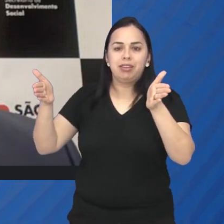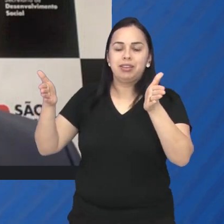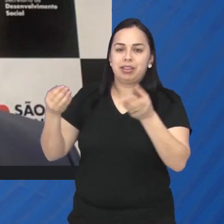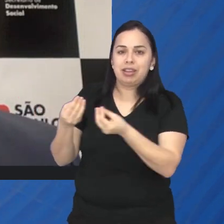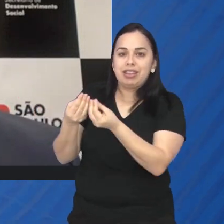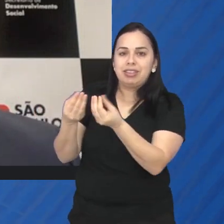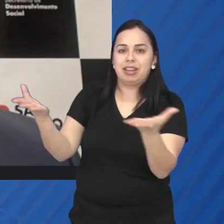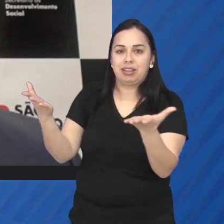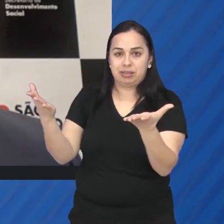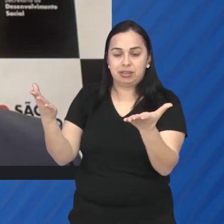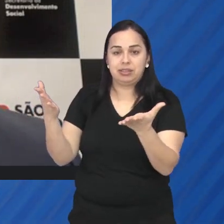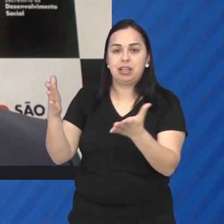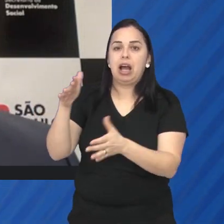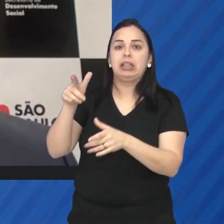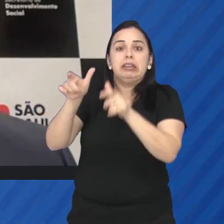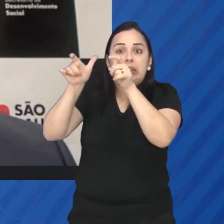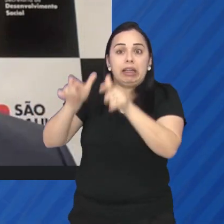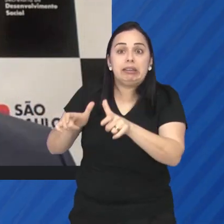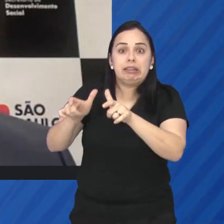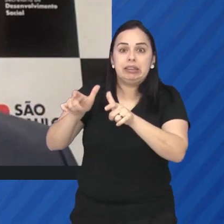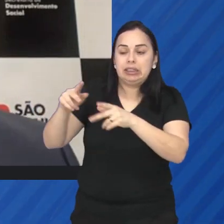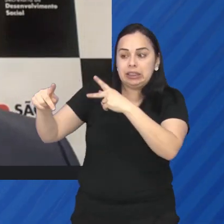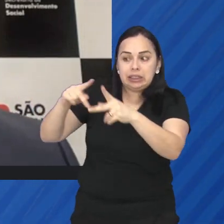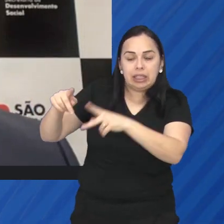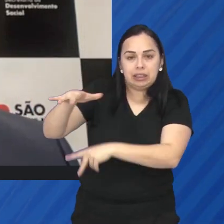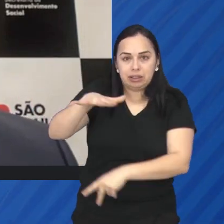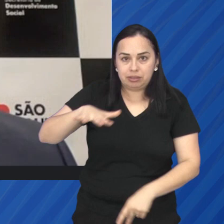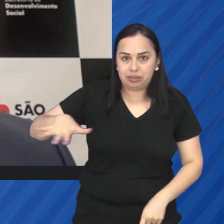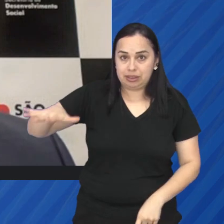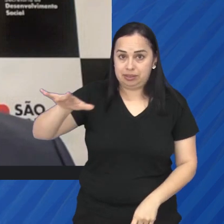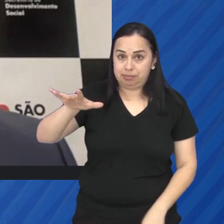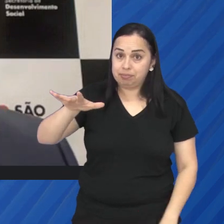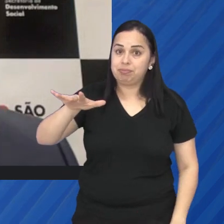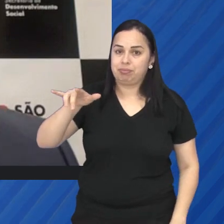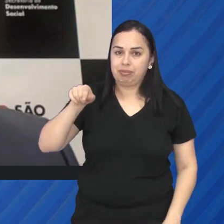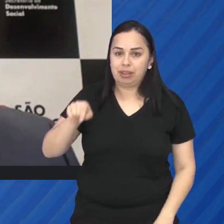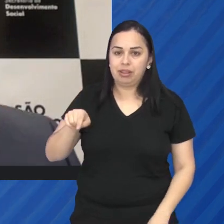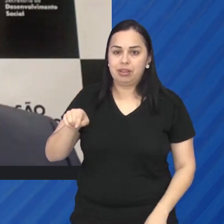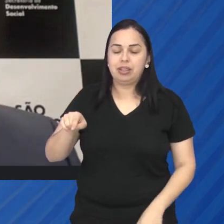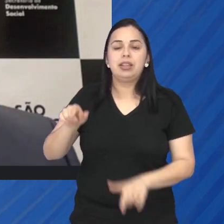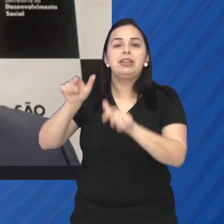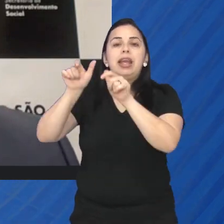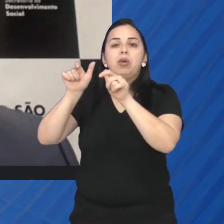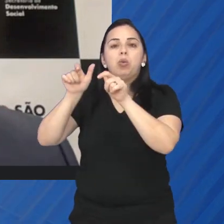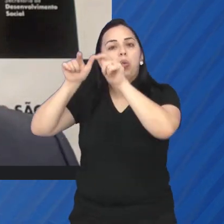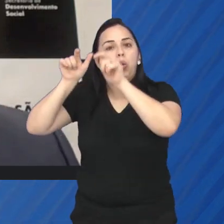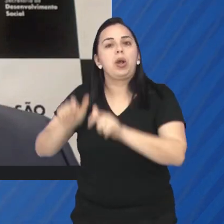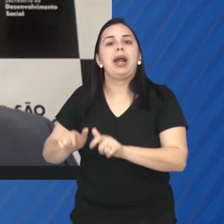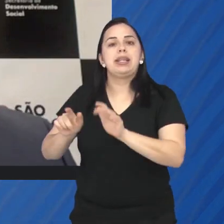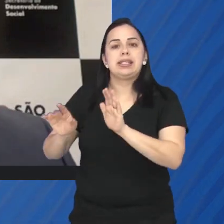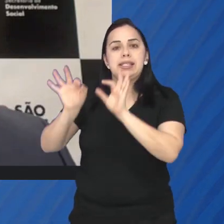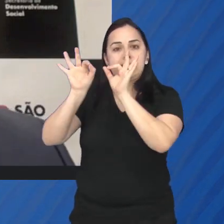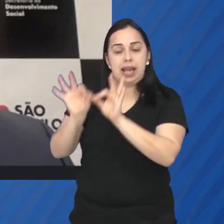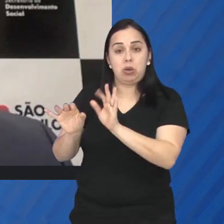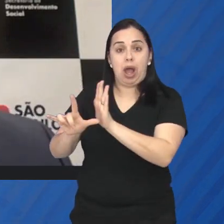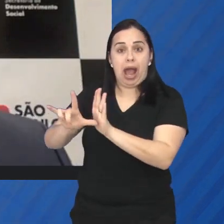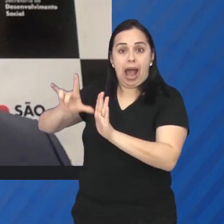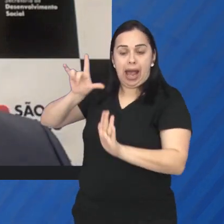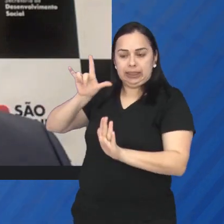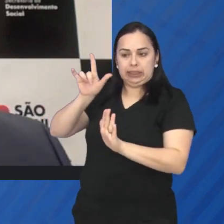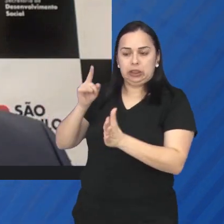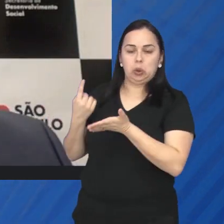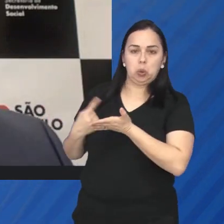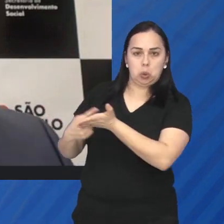móvel vai começar a fazer essa distribuição na cidade. Lembrando que cada unidade móvel, ela fica num